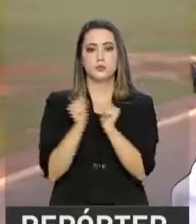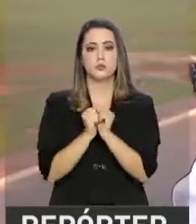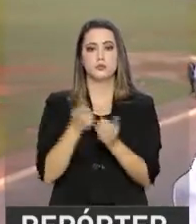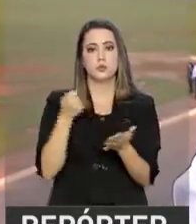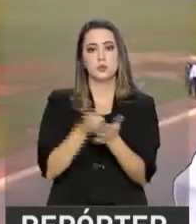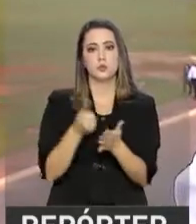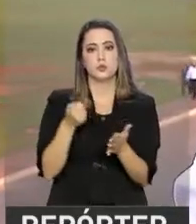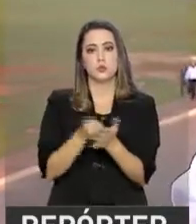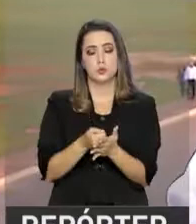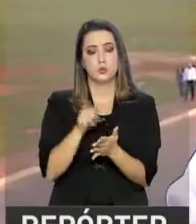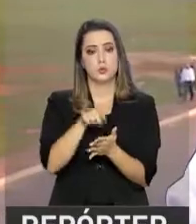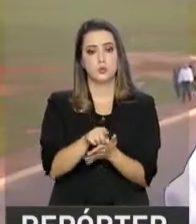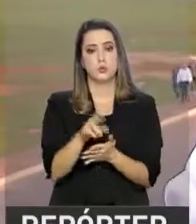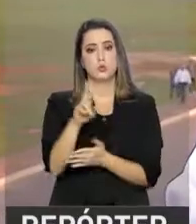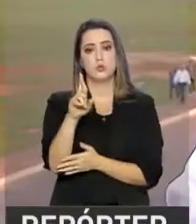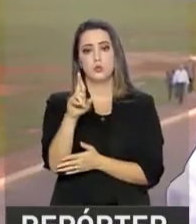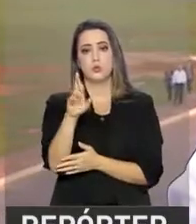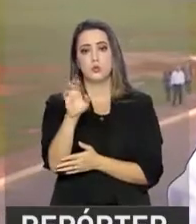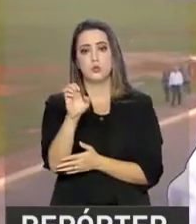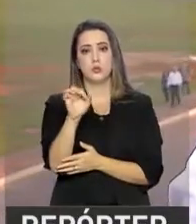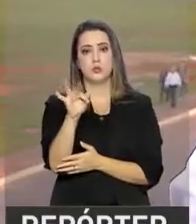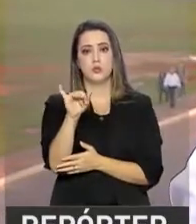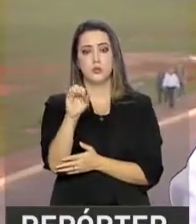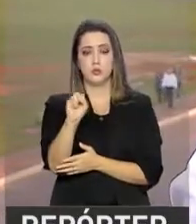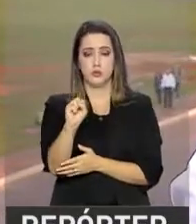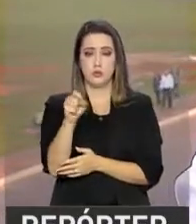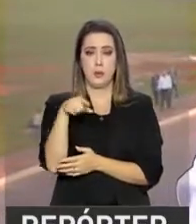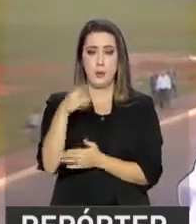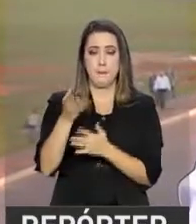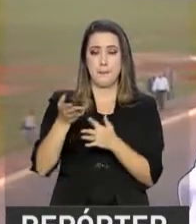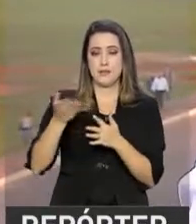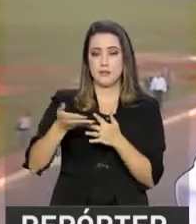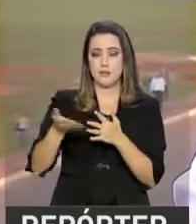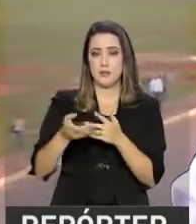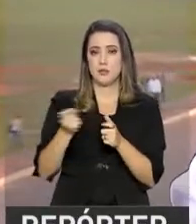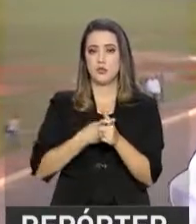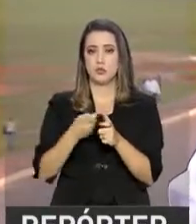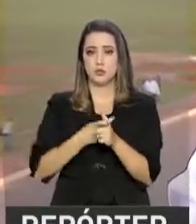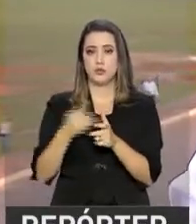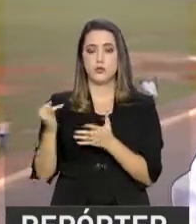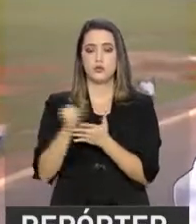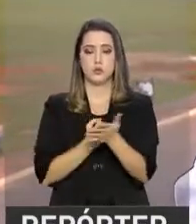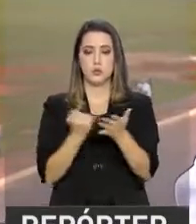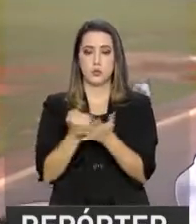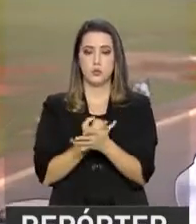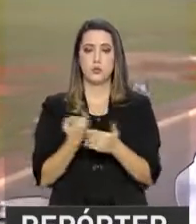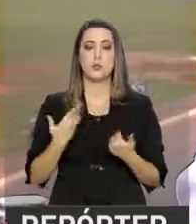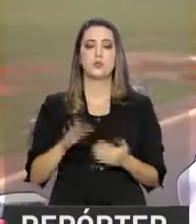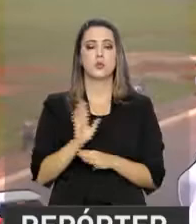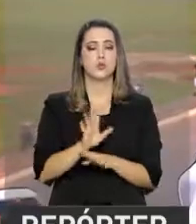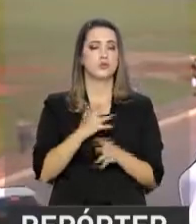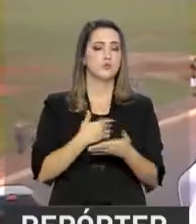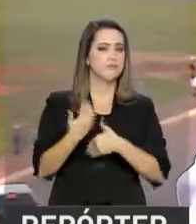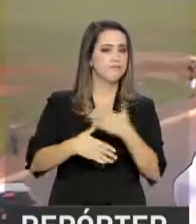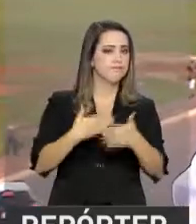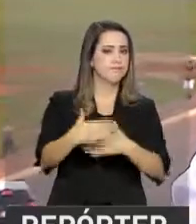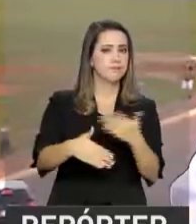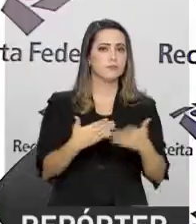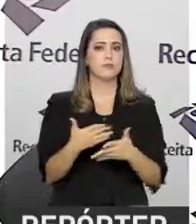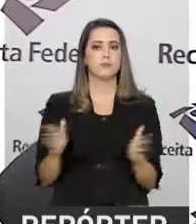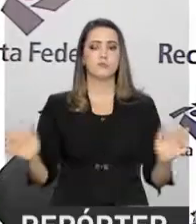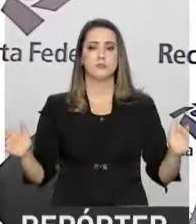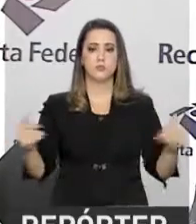os pagamentos de refis, o programa de parcelamento de débitos tributários, ajudaram no bom desempenho na